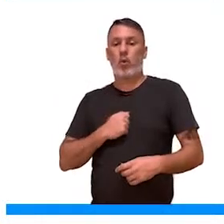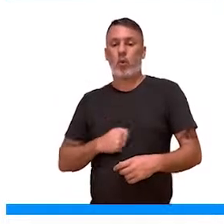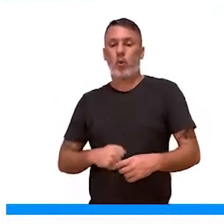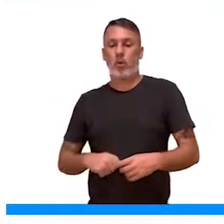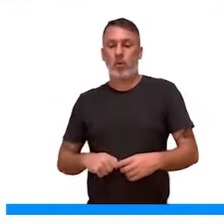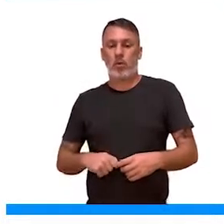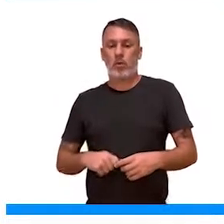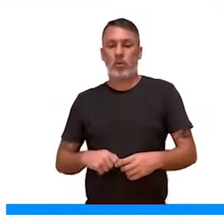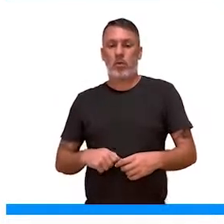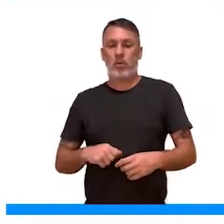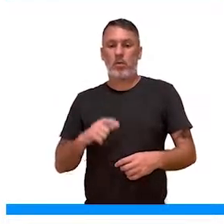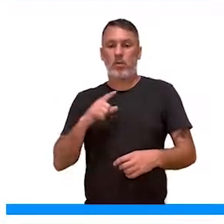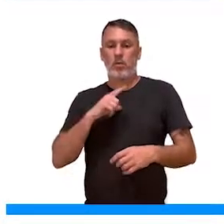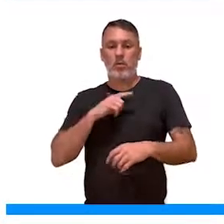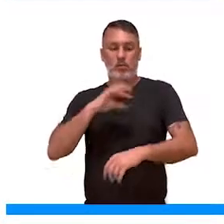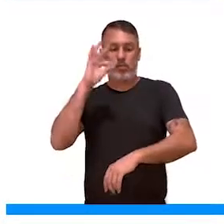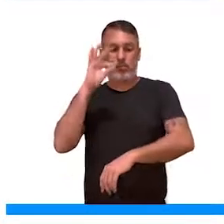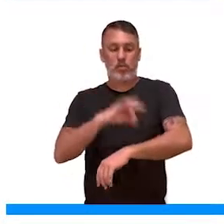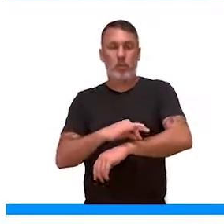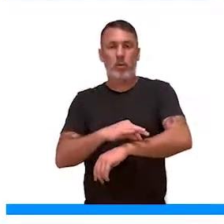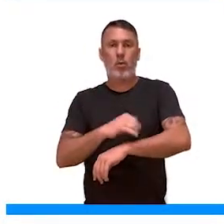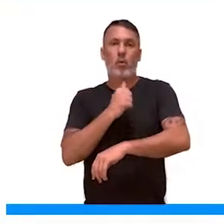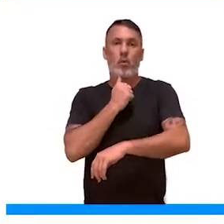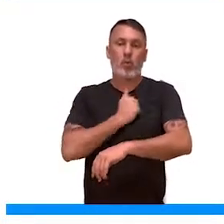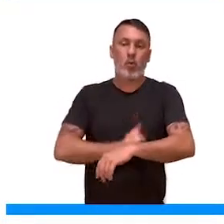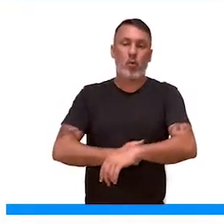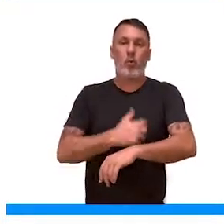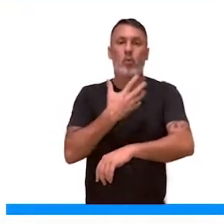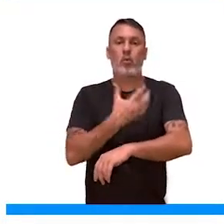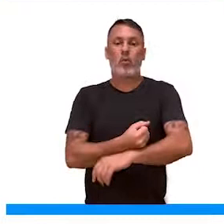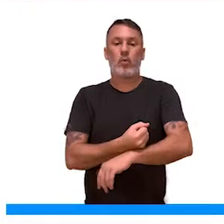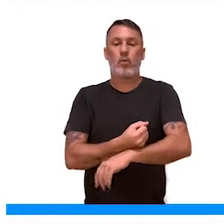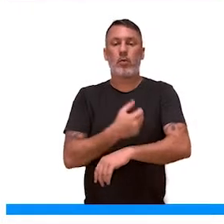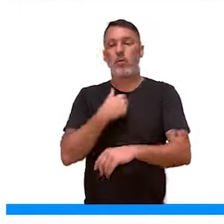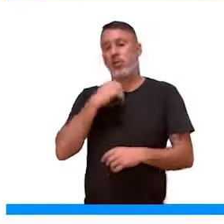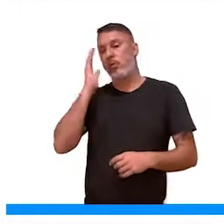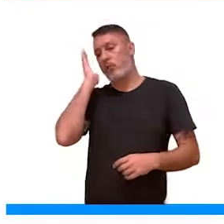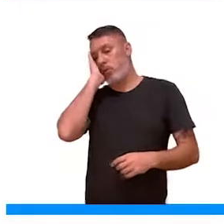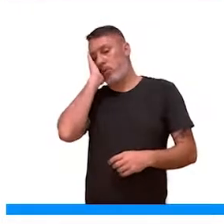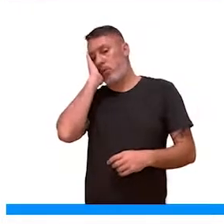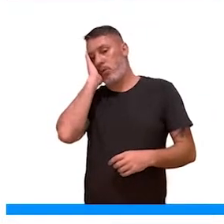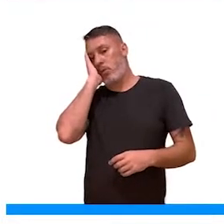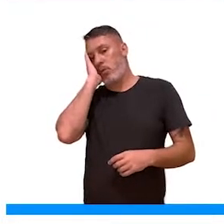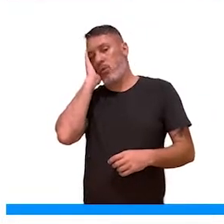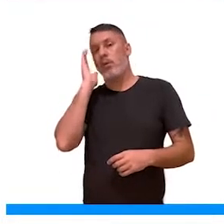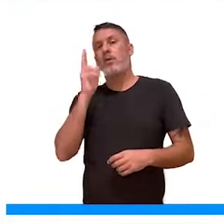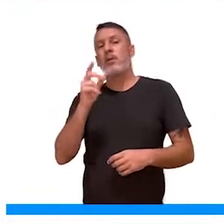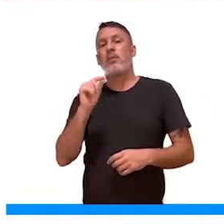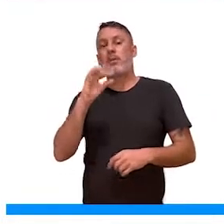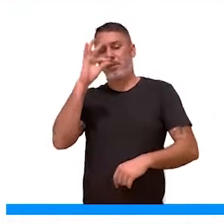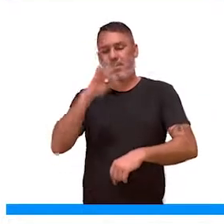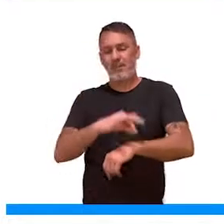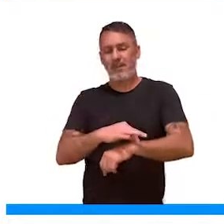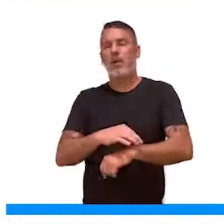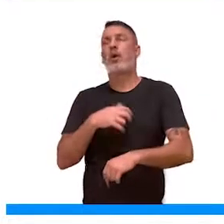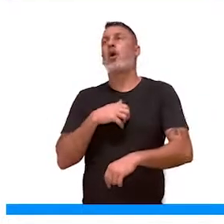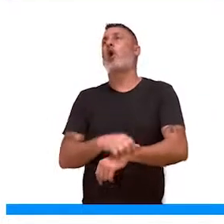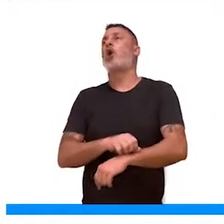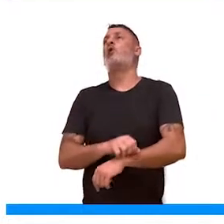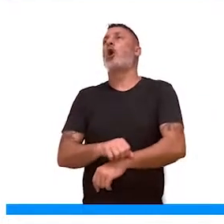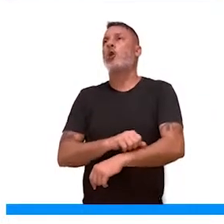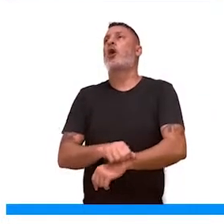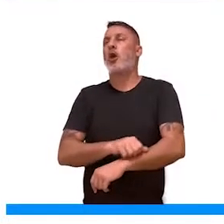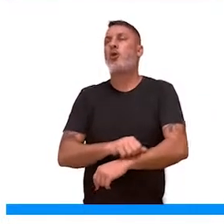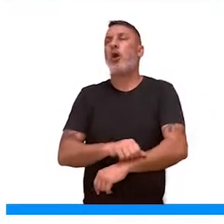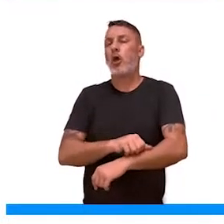defecar. Ele defeca, então, próximo dessa região. A pessoa, então, quando está dormindo, ela coça, porque coça